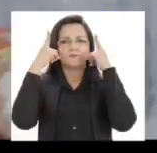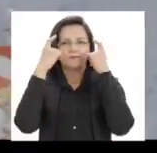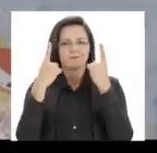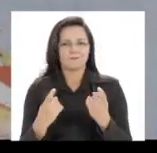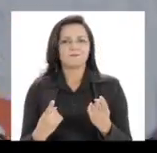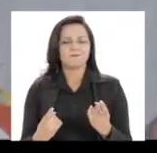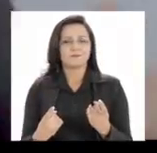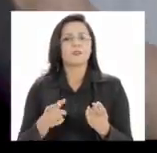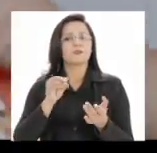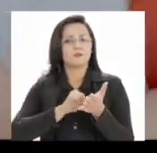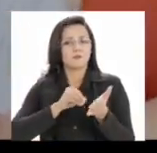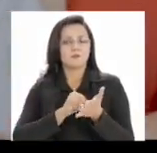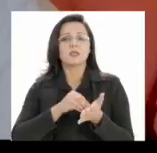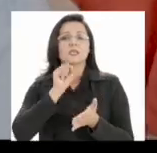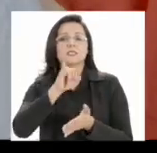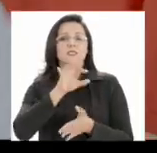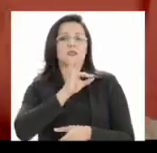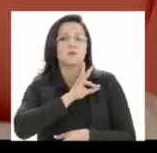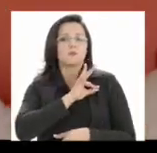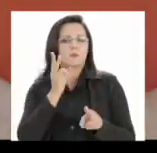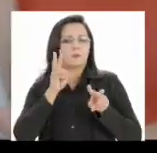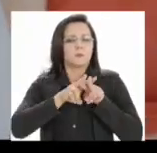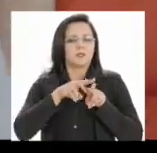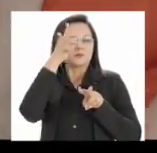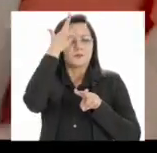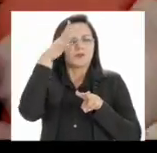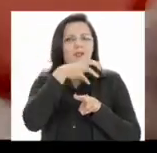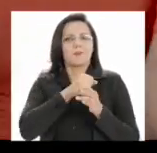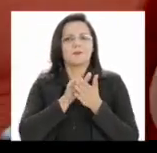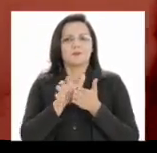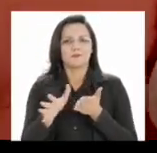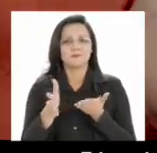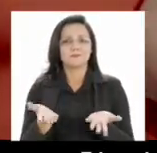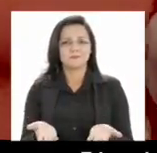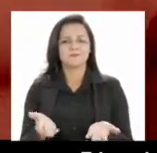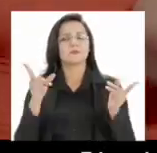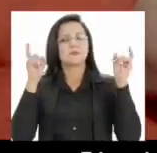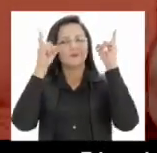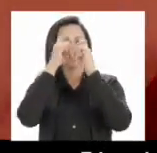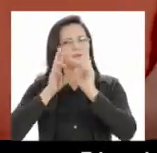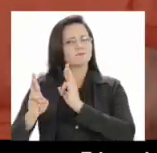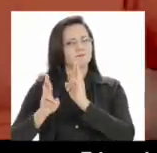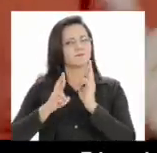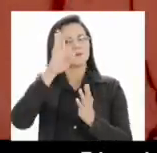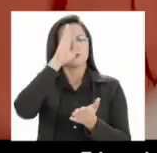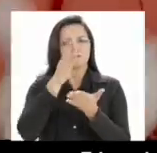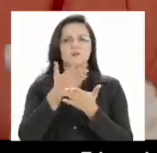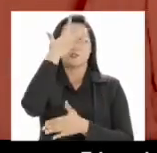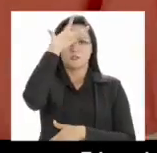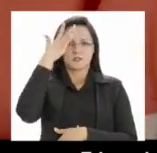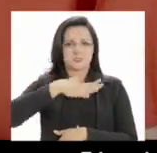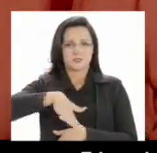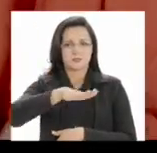da criminalidade. Ainda quando a polícia prende, diz ele, rapidamente soltam. E isso, inclusive, dificulta a relação da